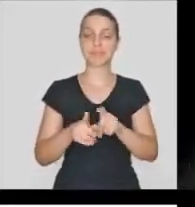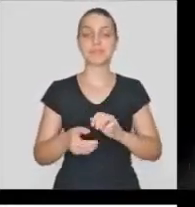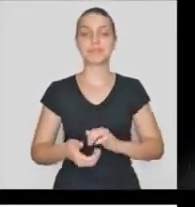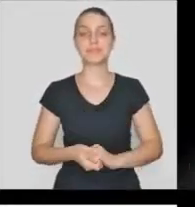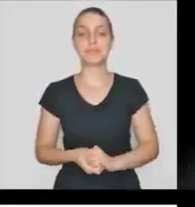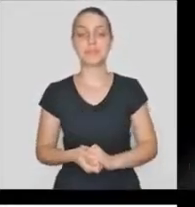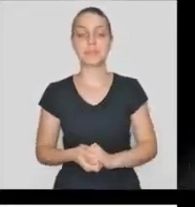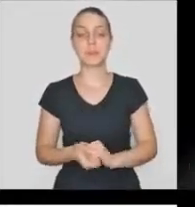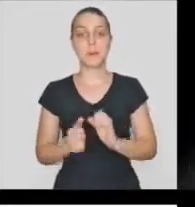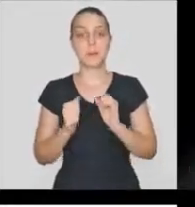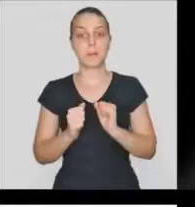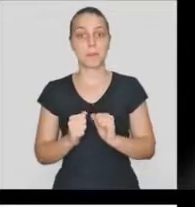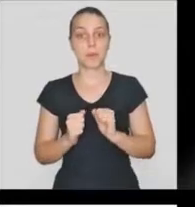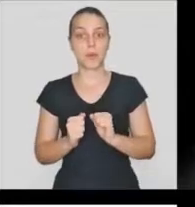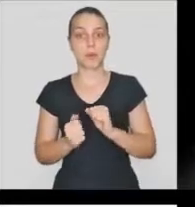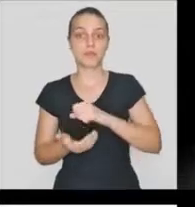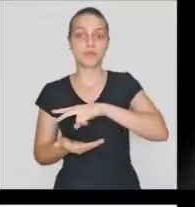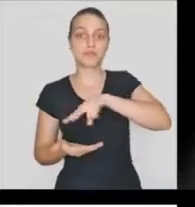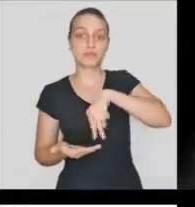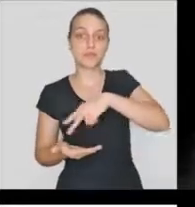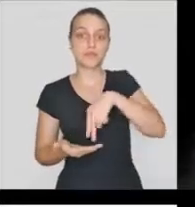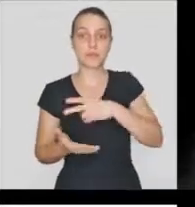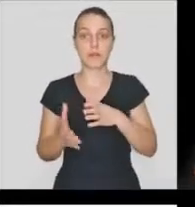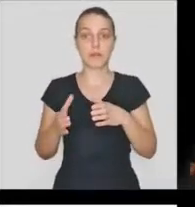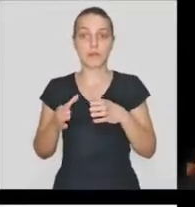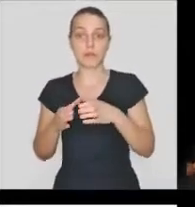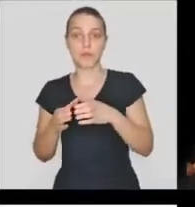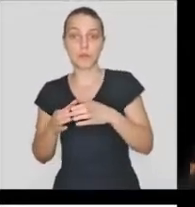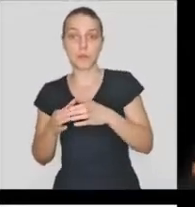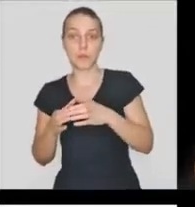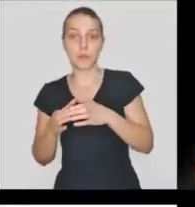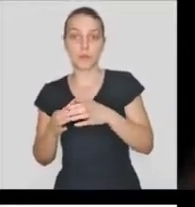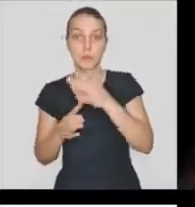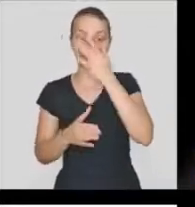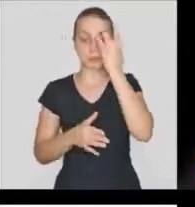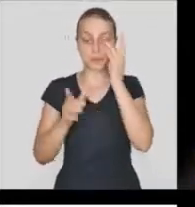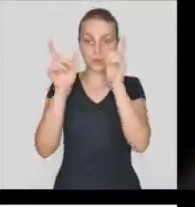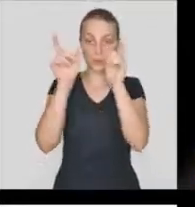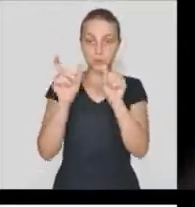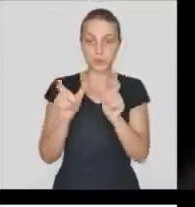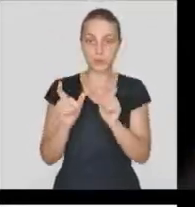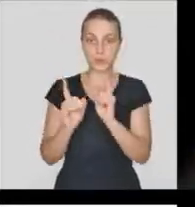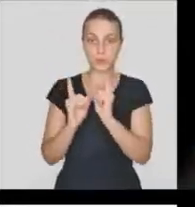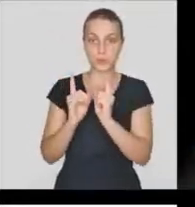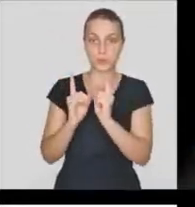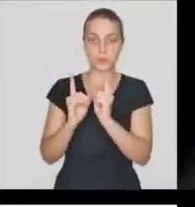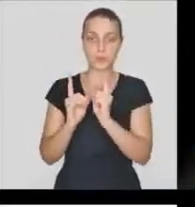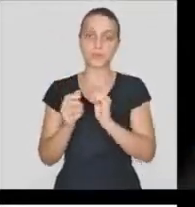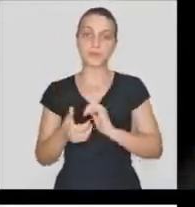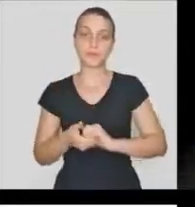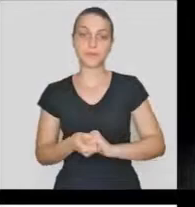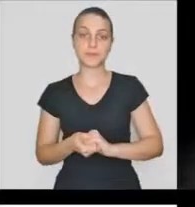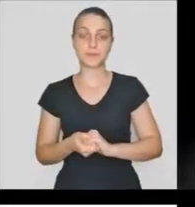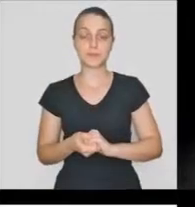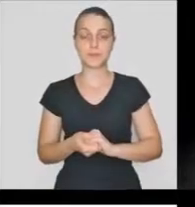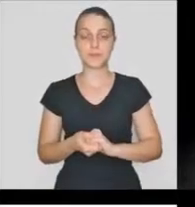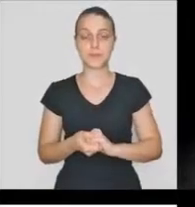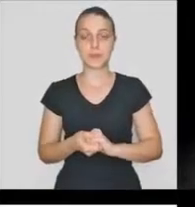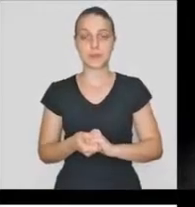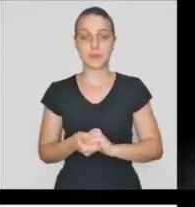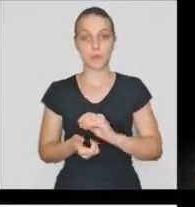em grupos ou em pares, folclórica ou social. As danças de concerto são aquelas que